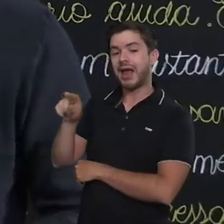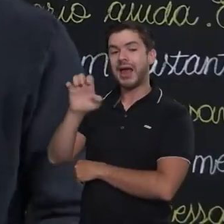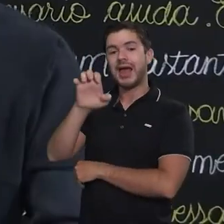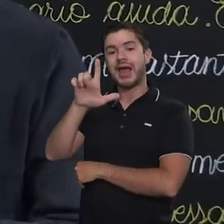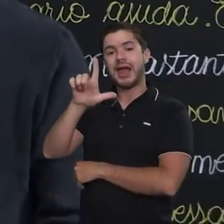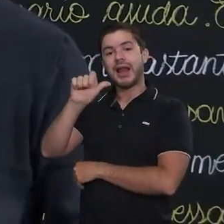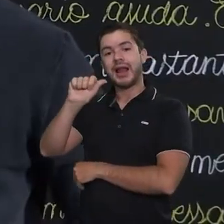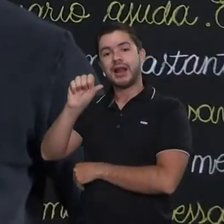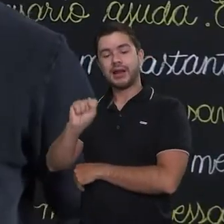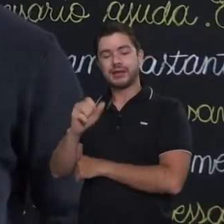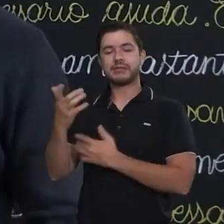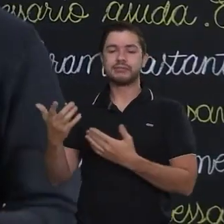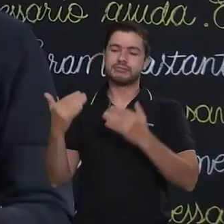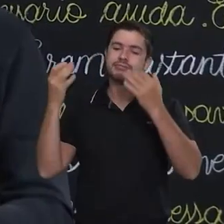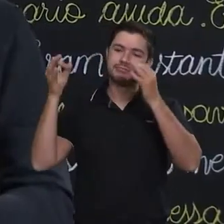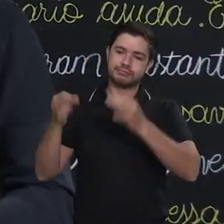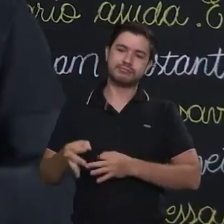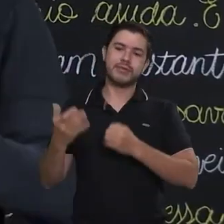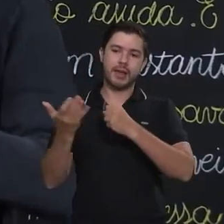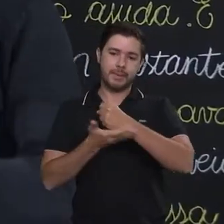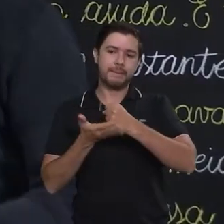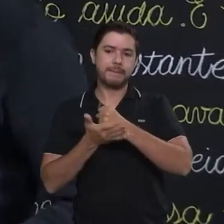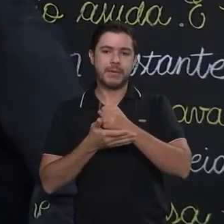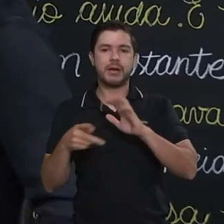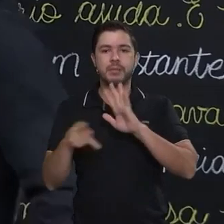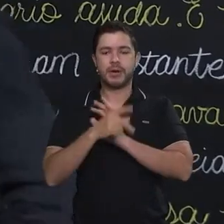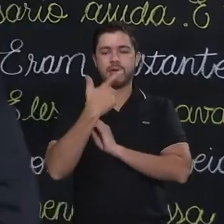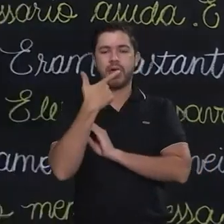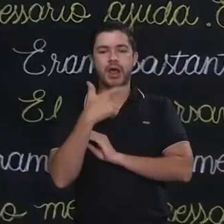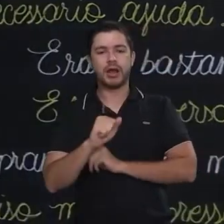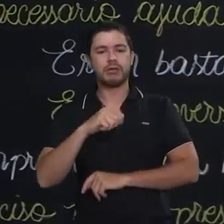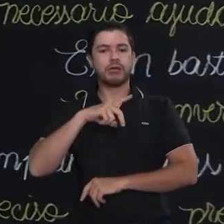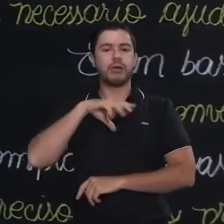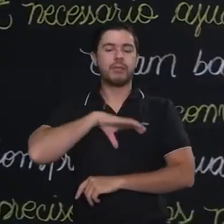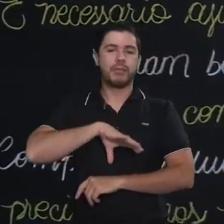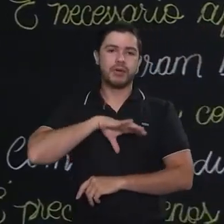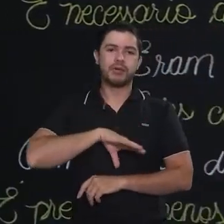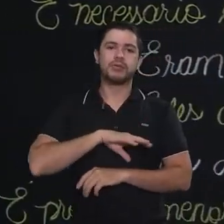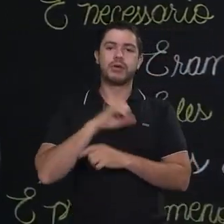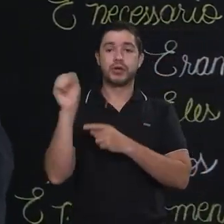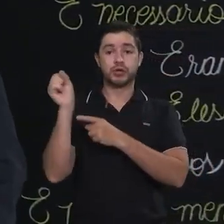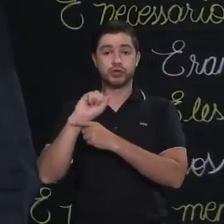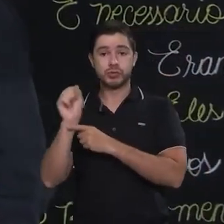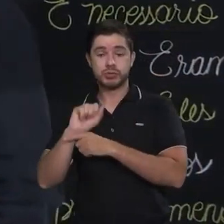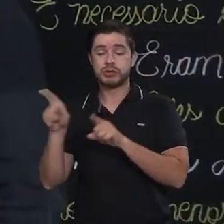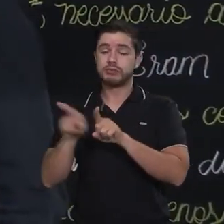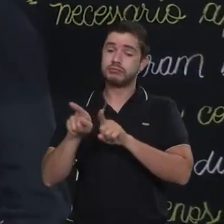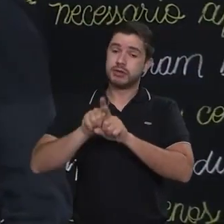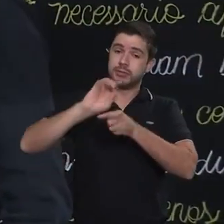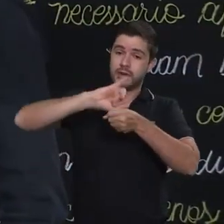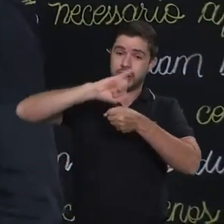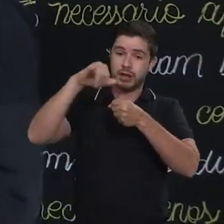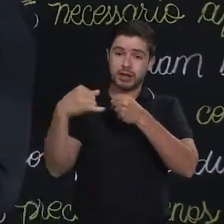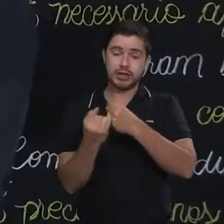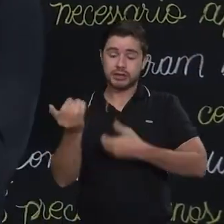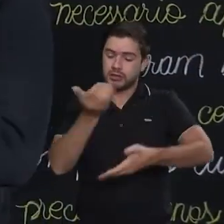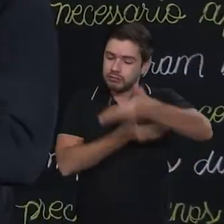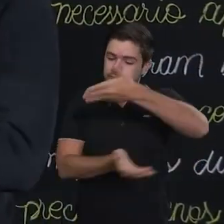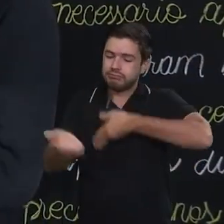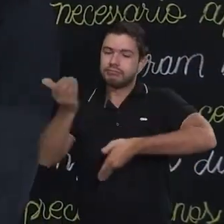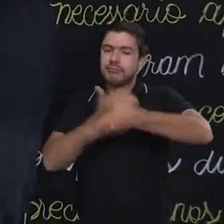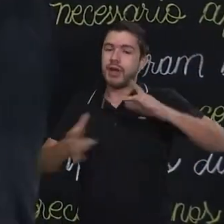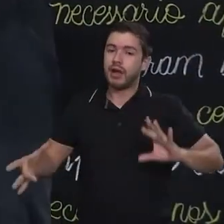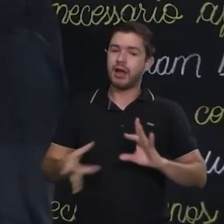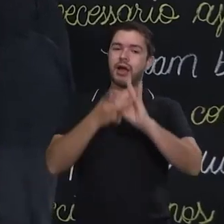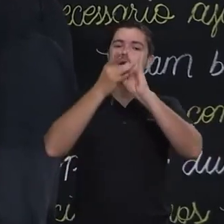essa regra básica da concordância nominal na língua portuguesa. Substantivo e adjetivo